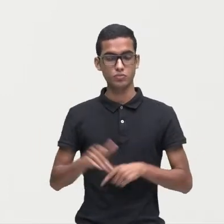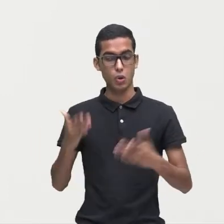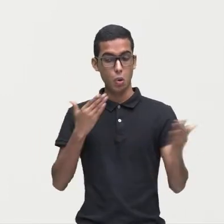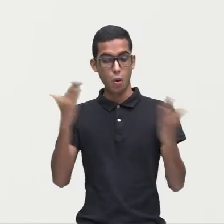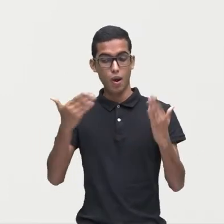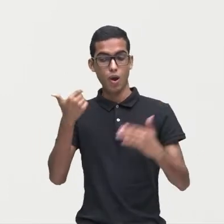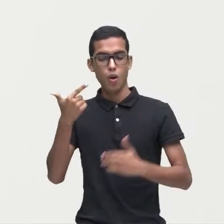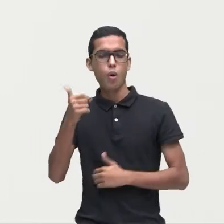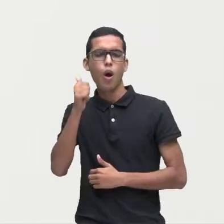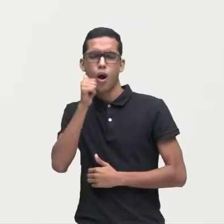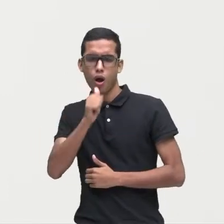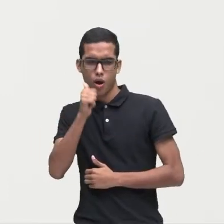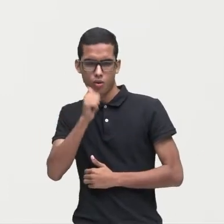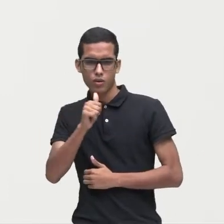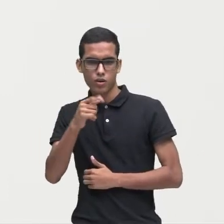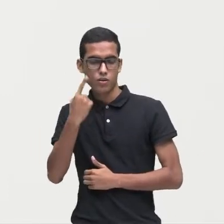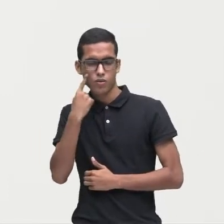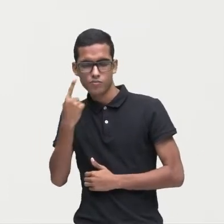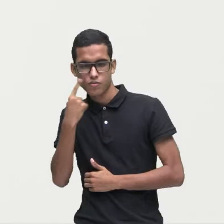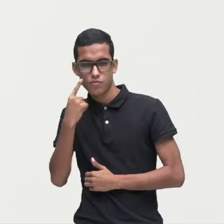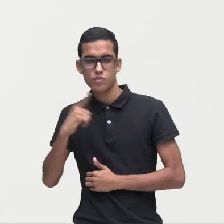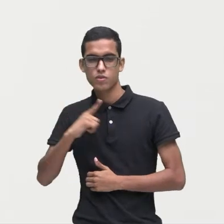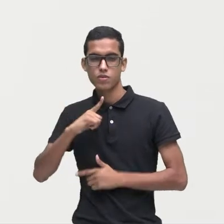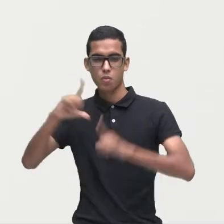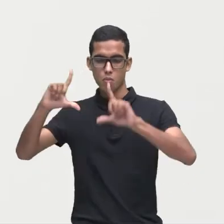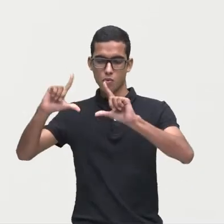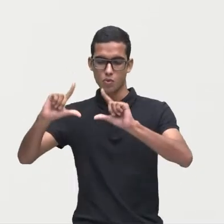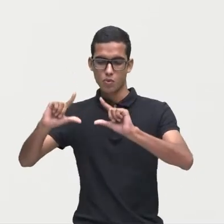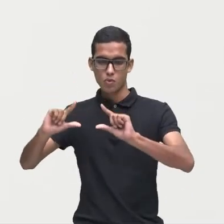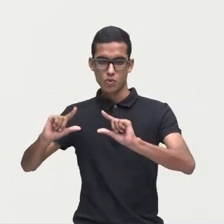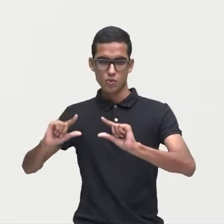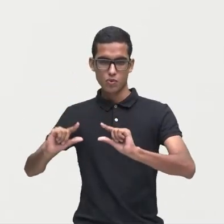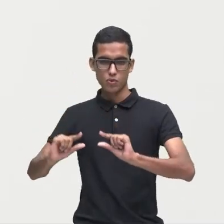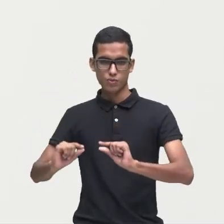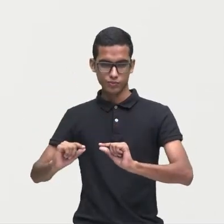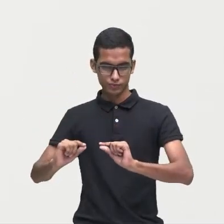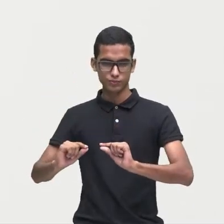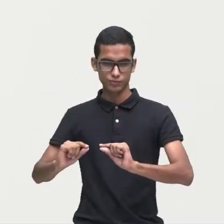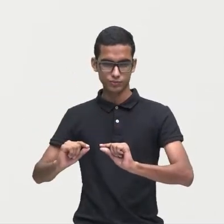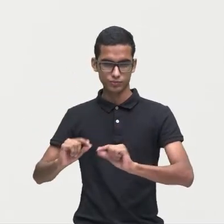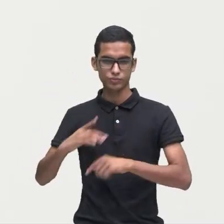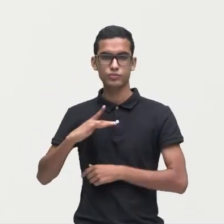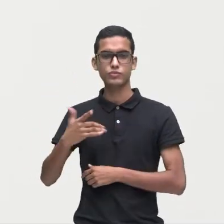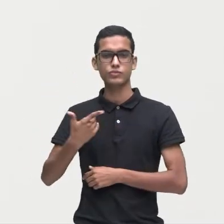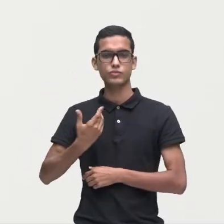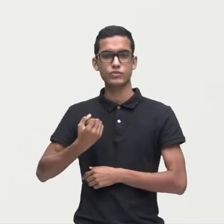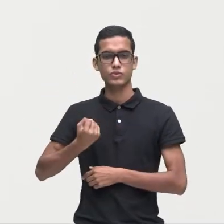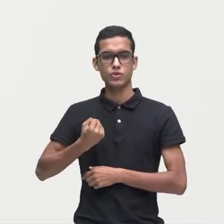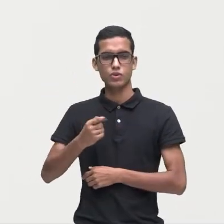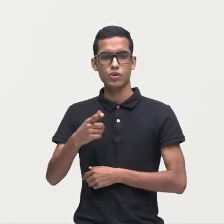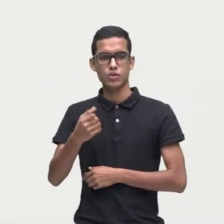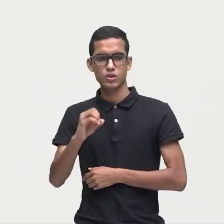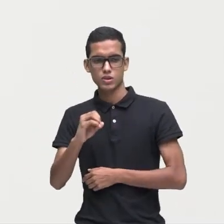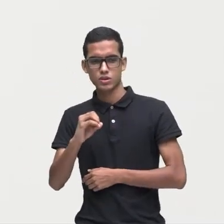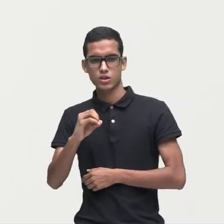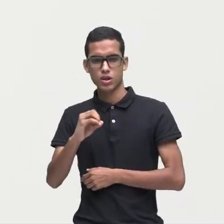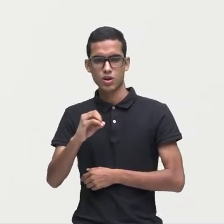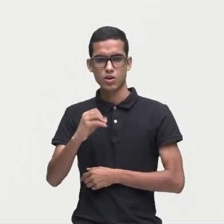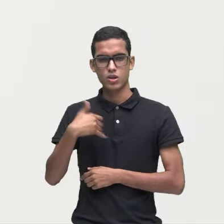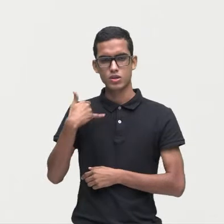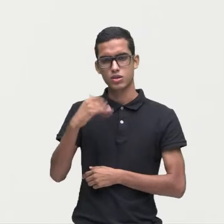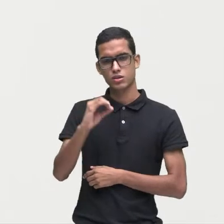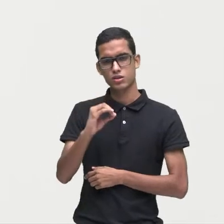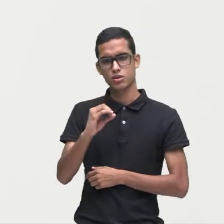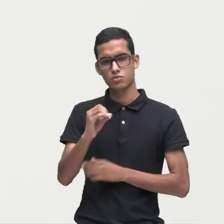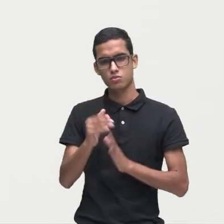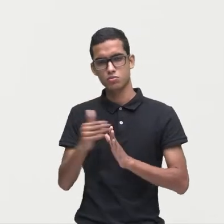diminuição. Aqui, ó, as mulheres de 0 a 4 anos, 5,2%. Teve um aumento de mulheres